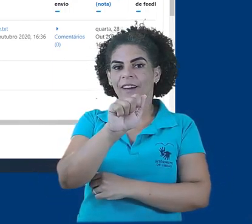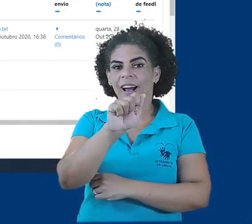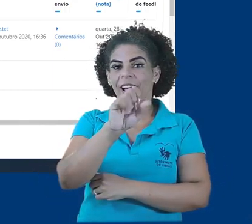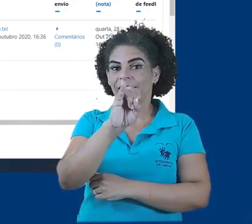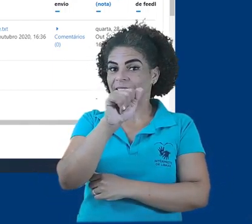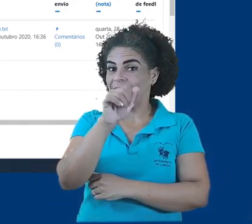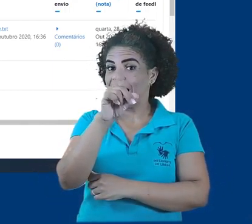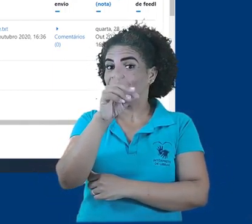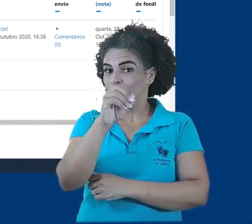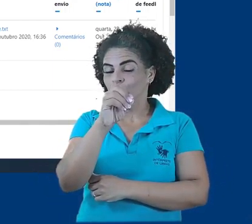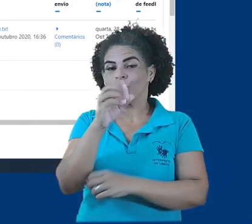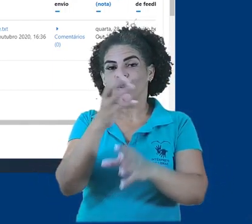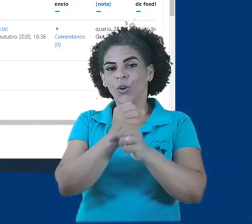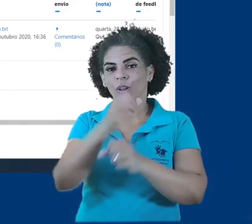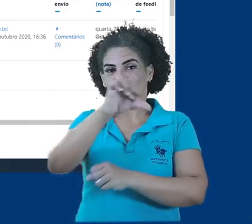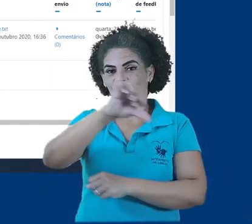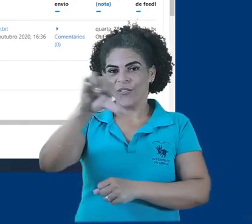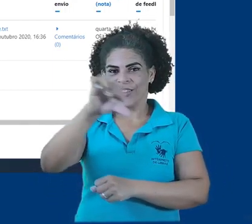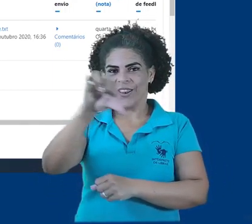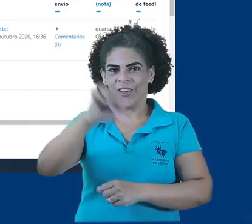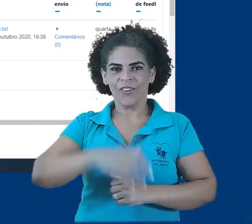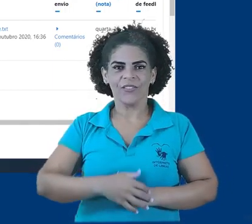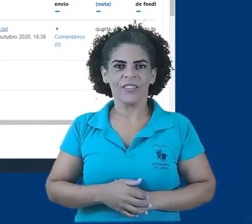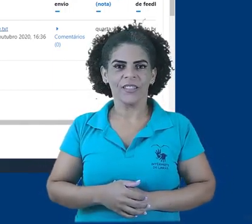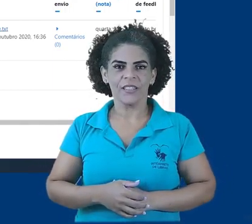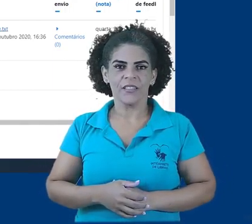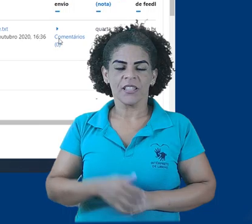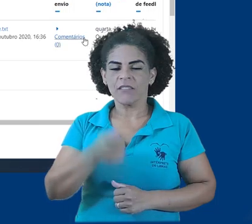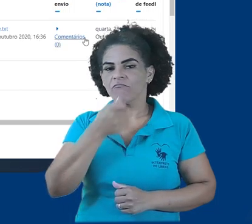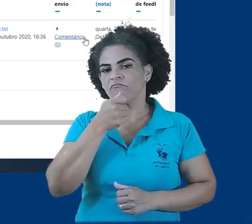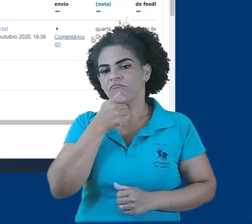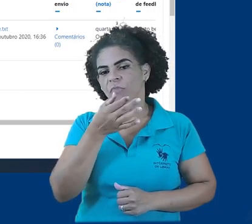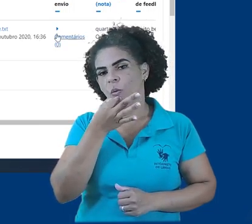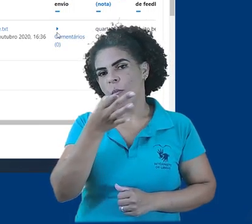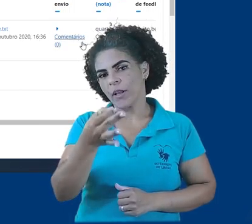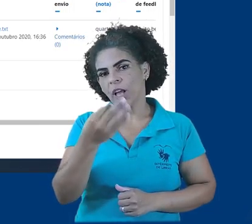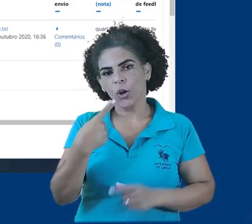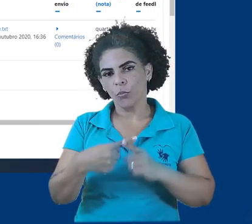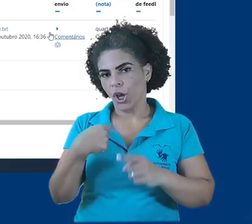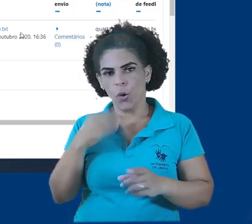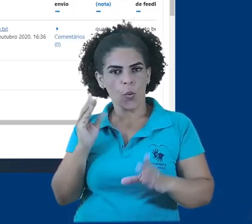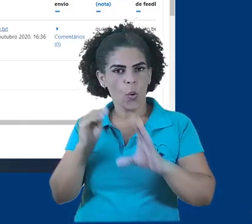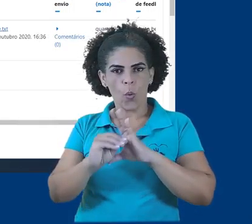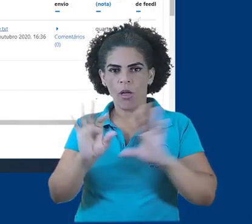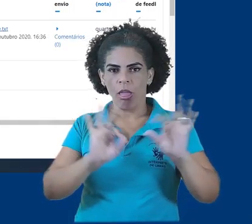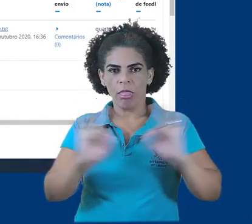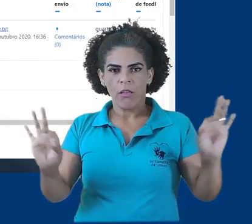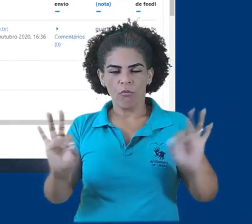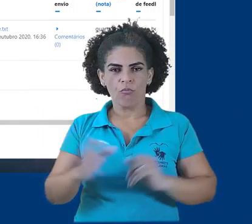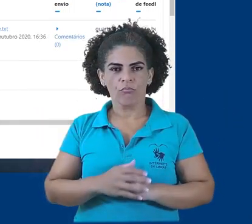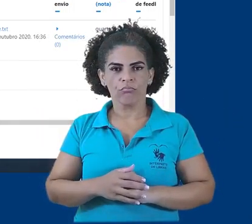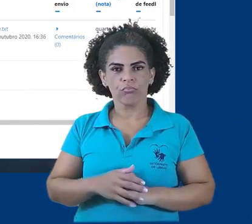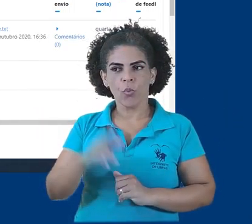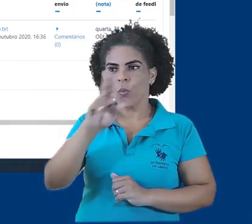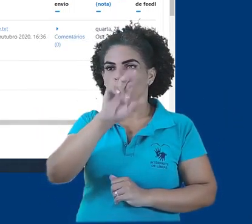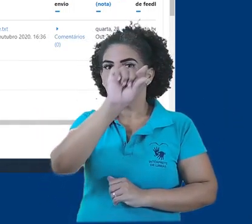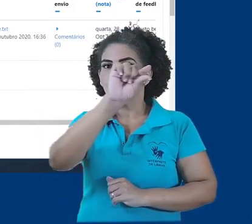e avaliado uma nota 99 que eu escolhi e sem comentários porque não inserir